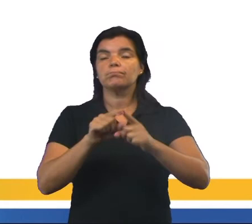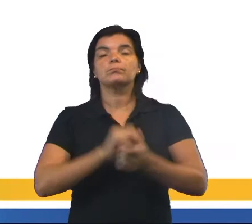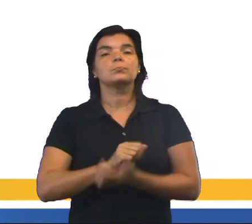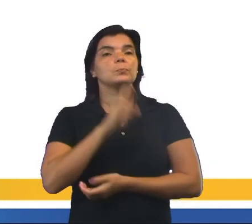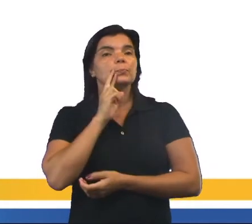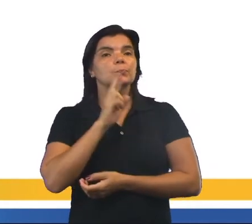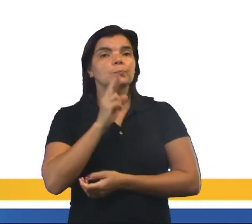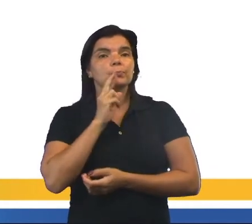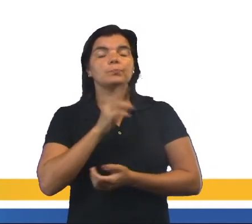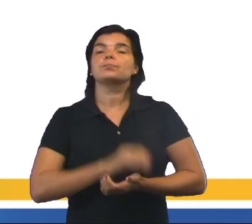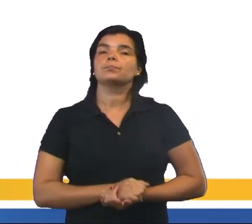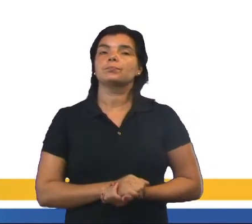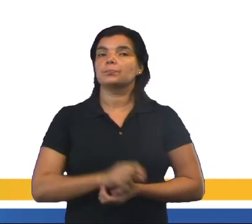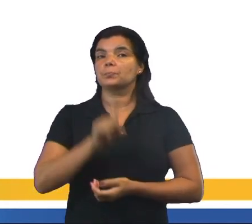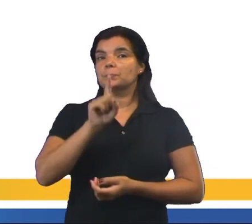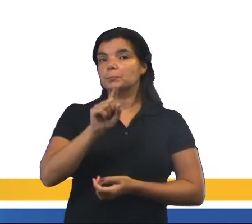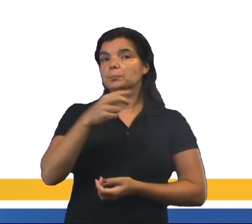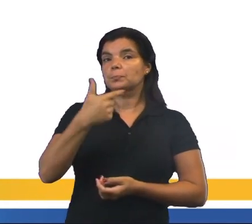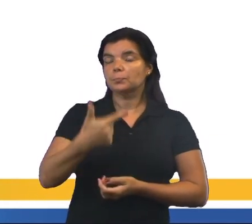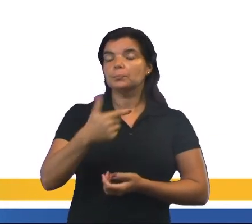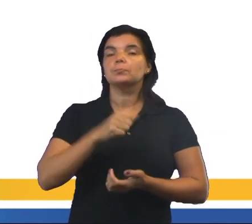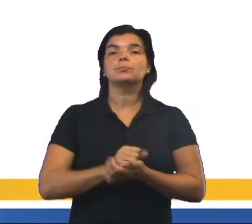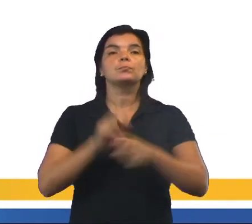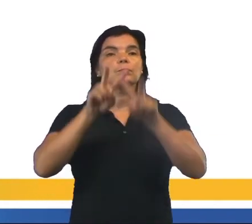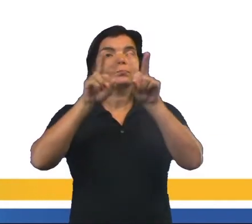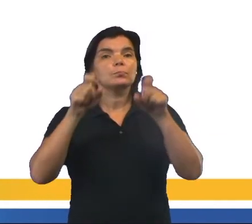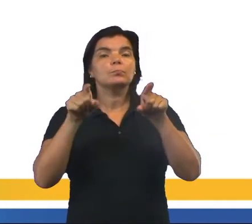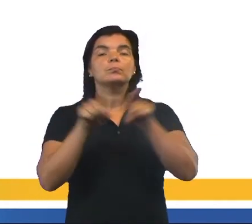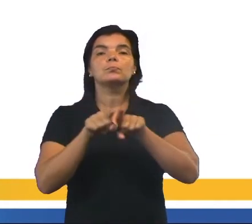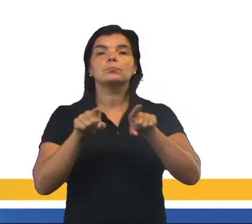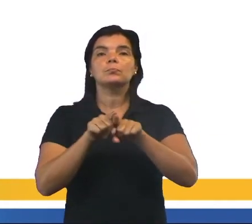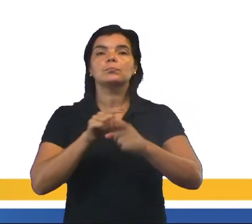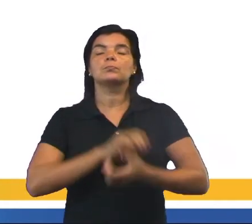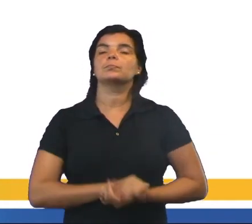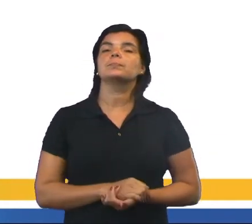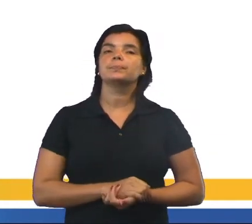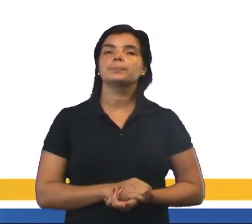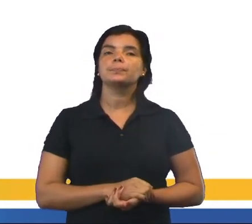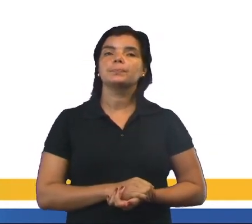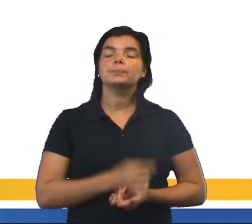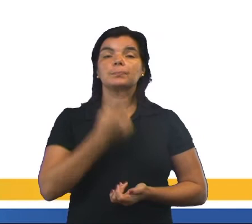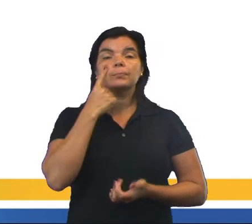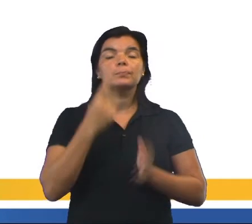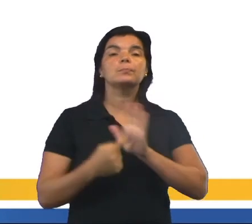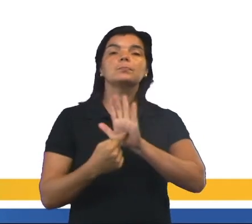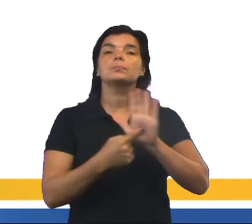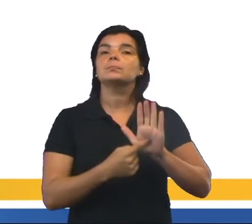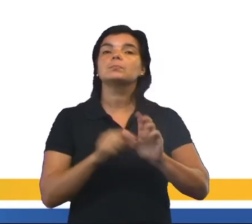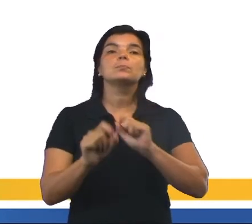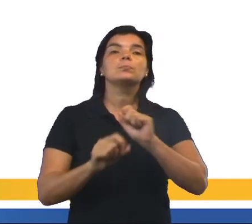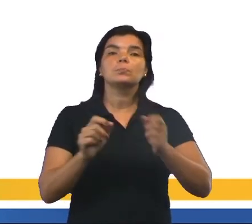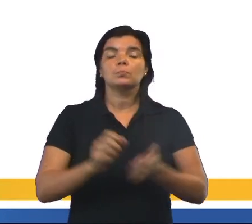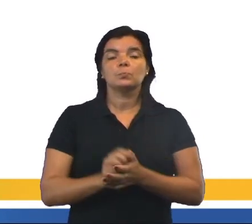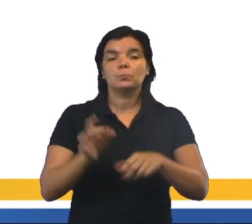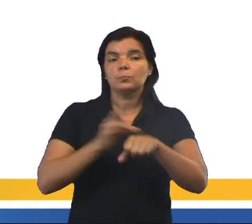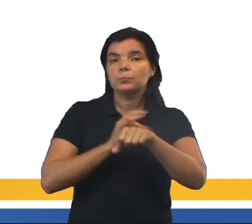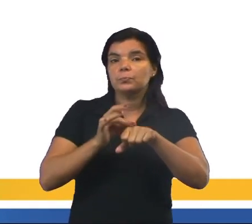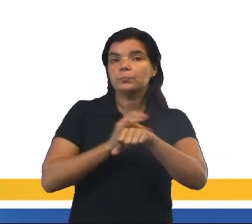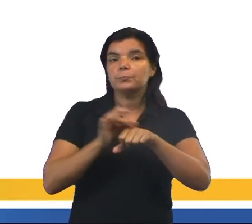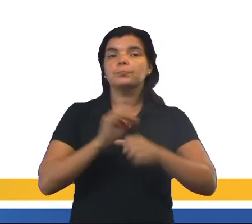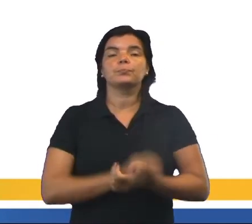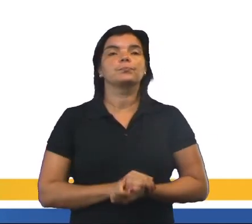nós respondermos as questões 1 e 2, o título dessa notícia, tá bom? É o que está destacado em